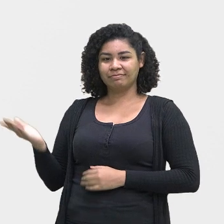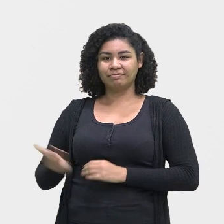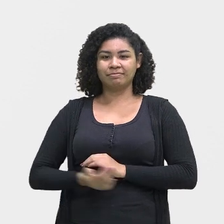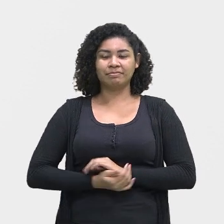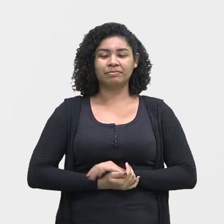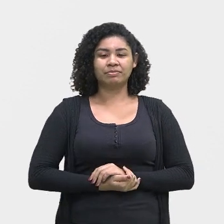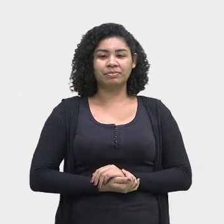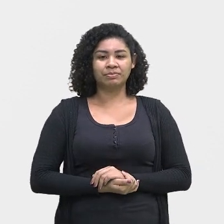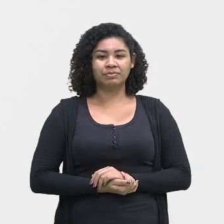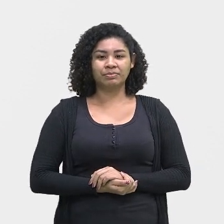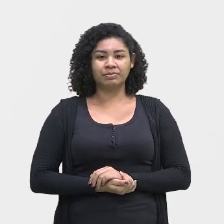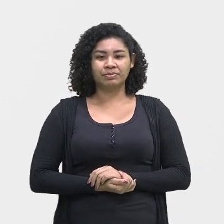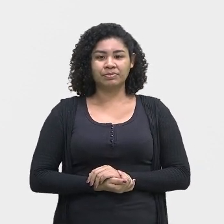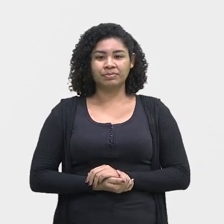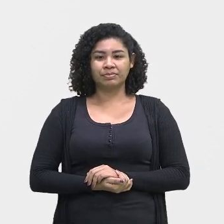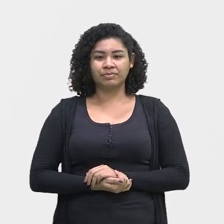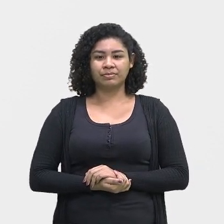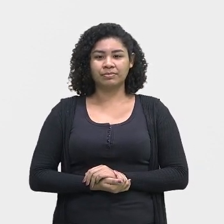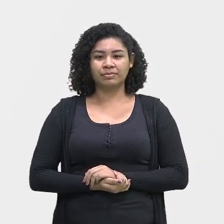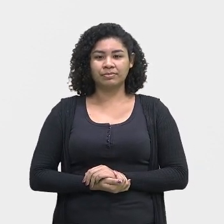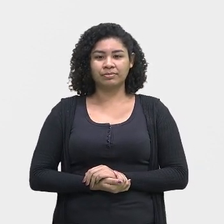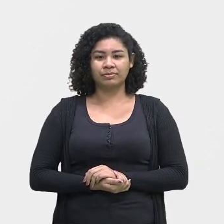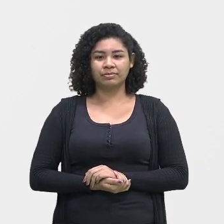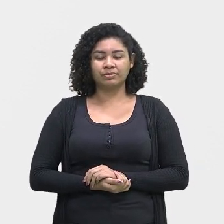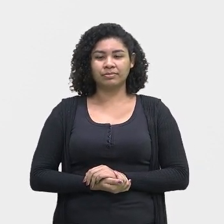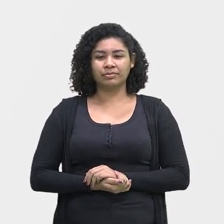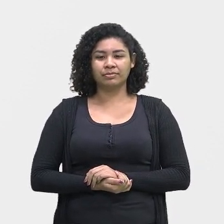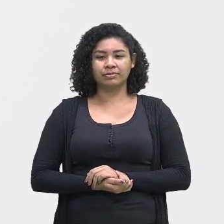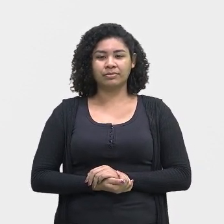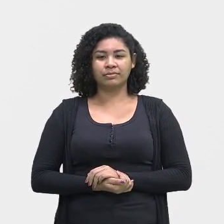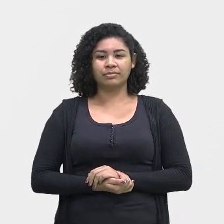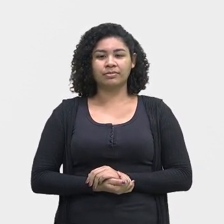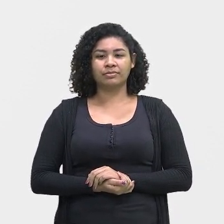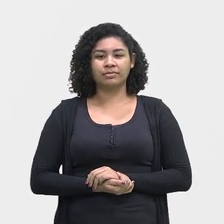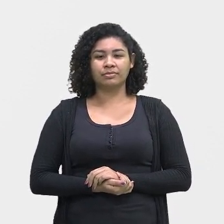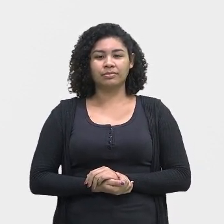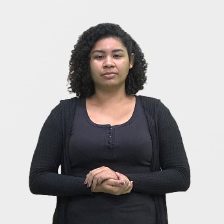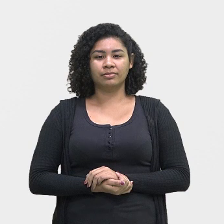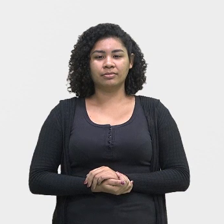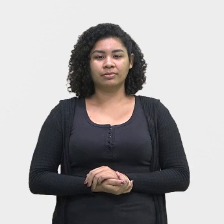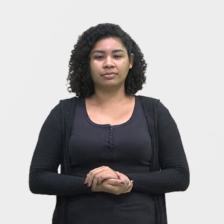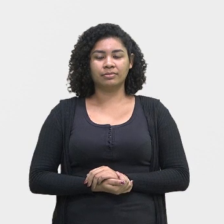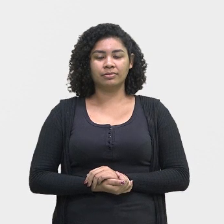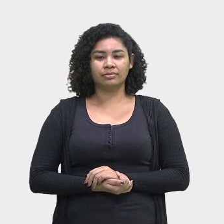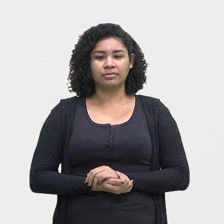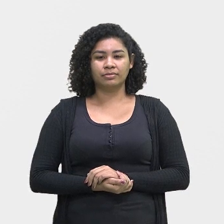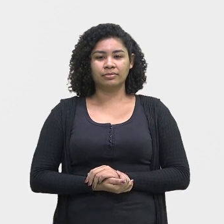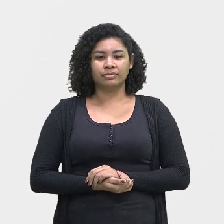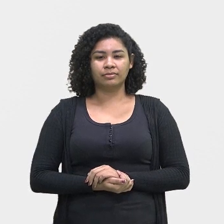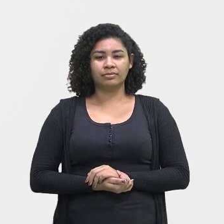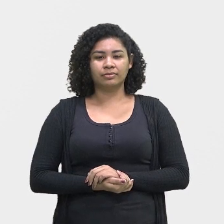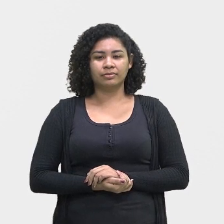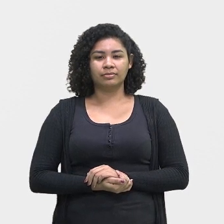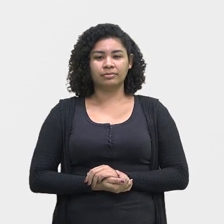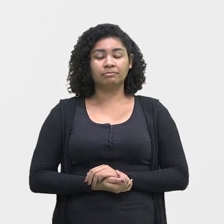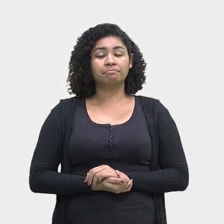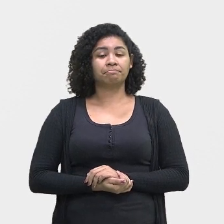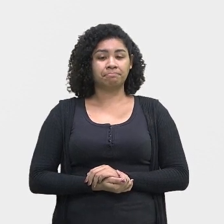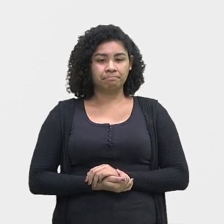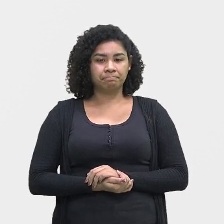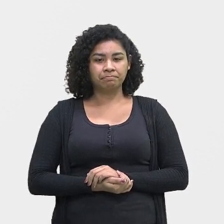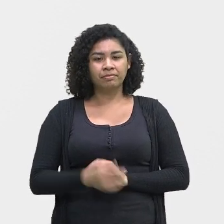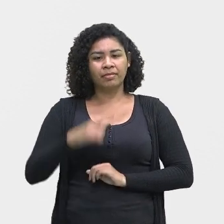diabetes, hypertension or asthma that almost all of us will have heard of. Então existem